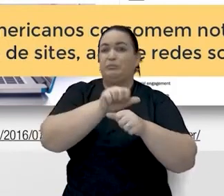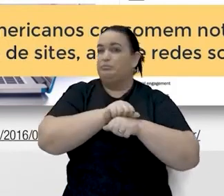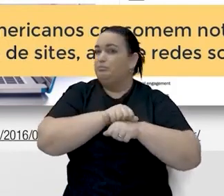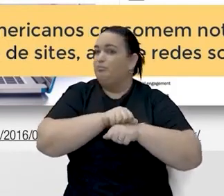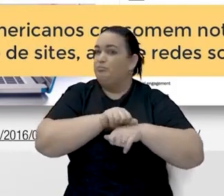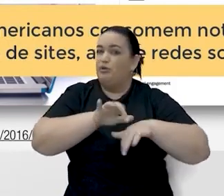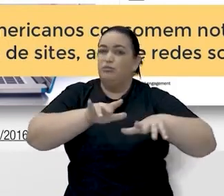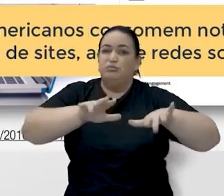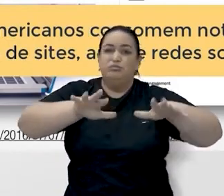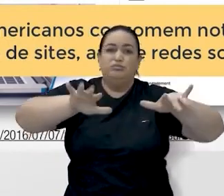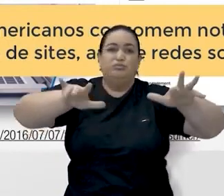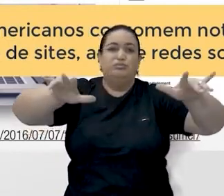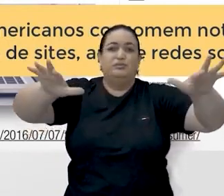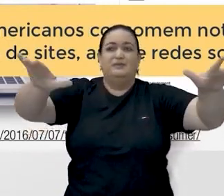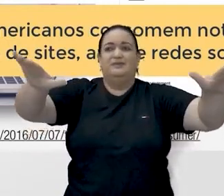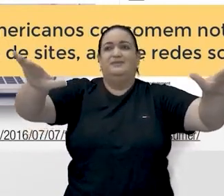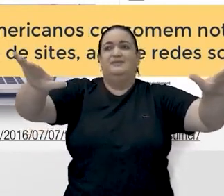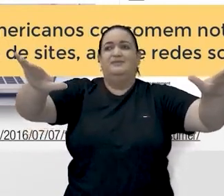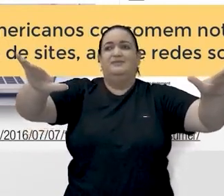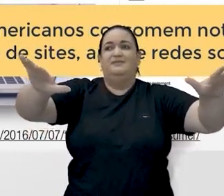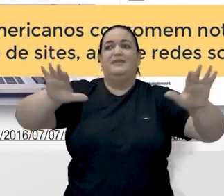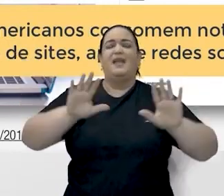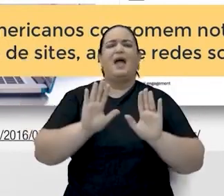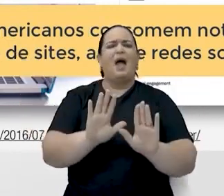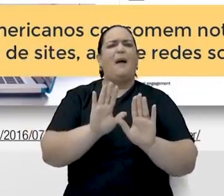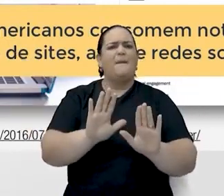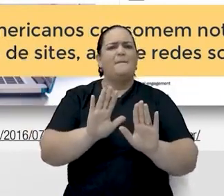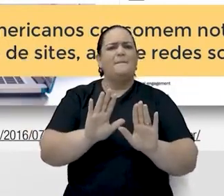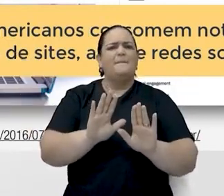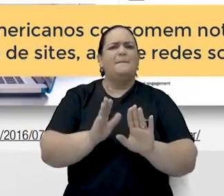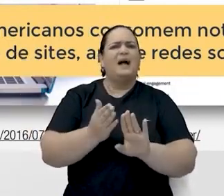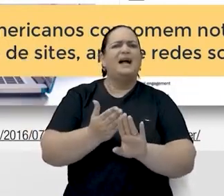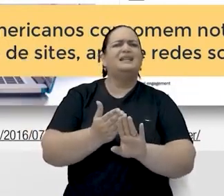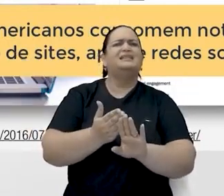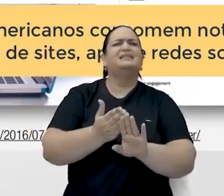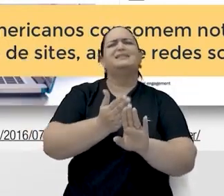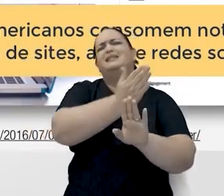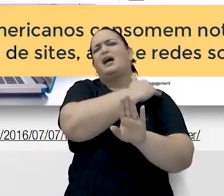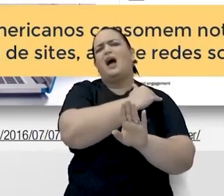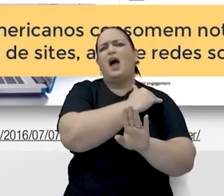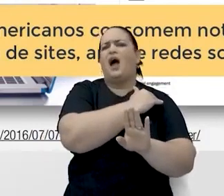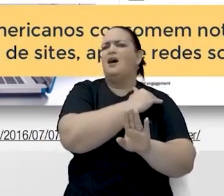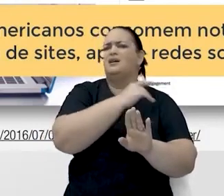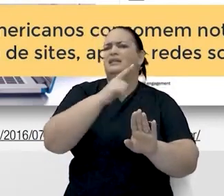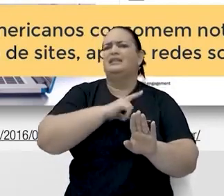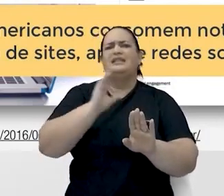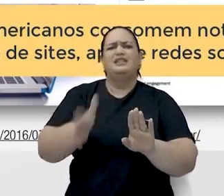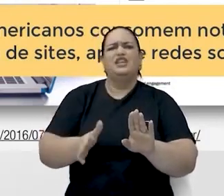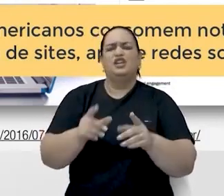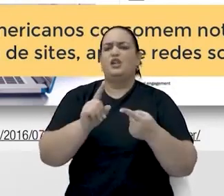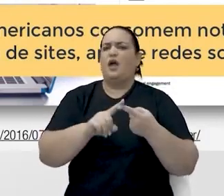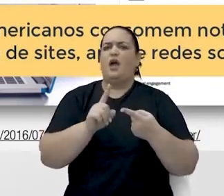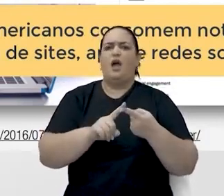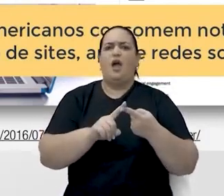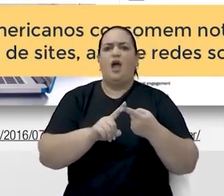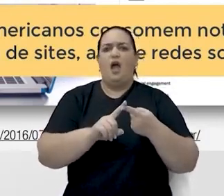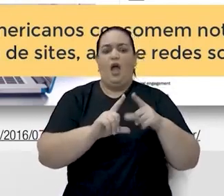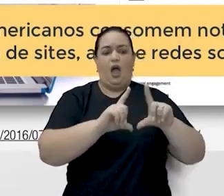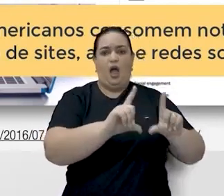news elas vêm sendo difundidas em rótulo de alimentos, em dietas,